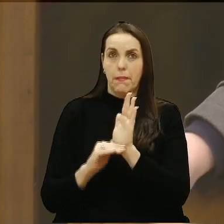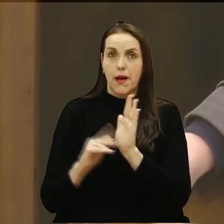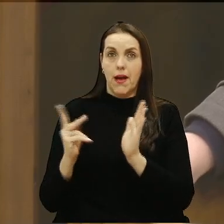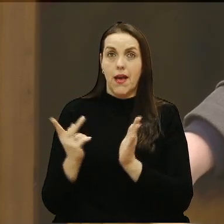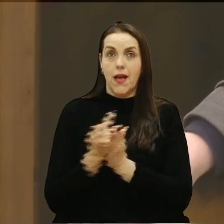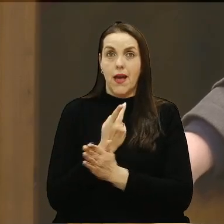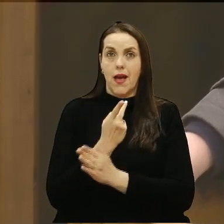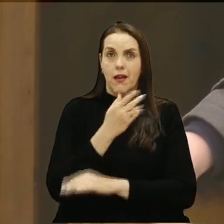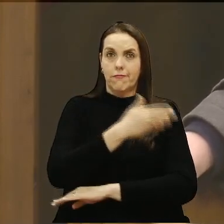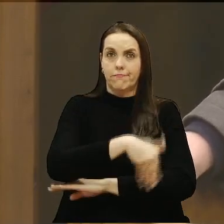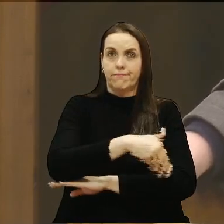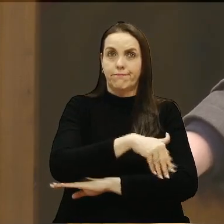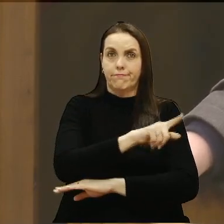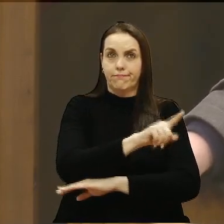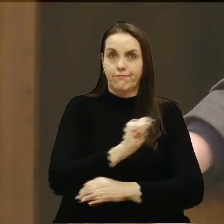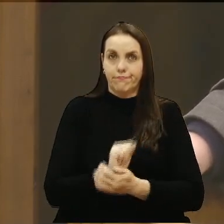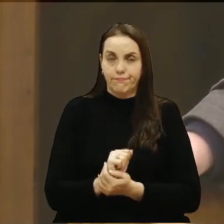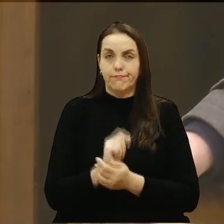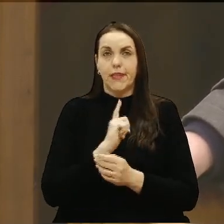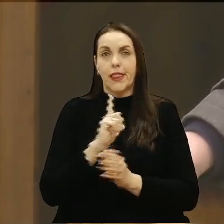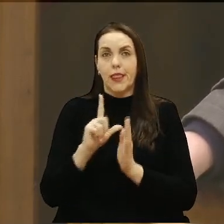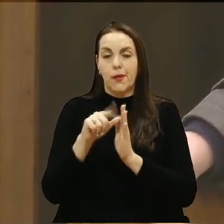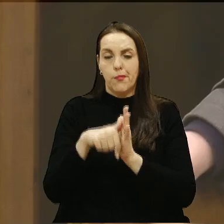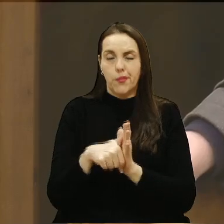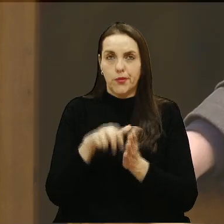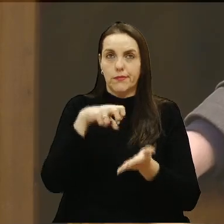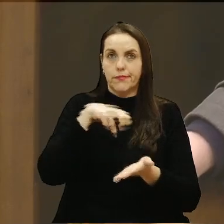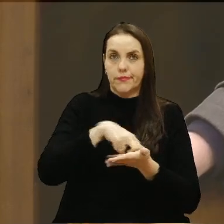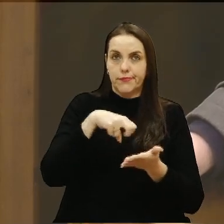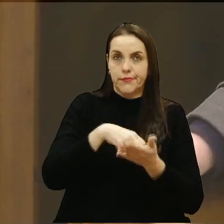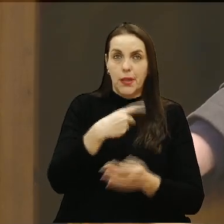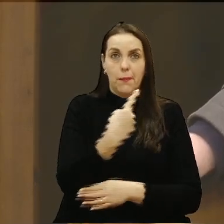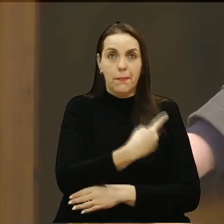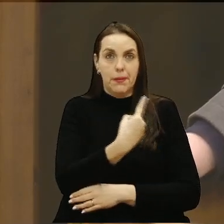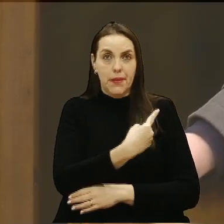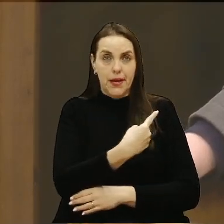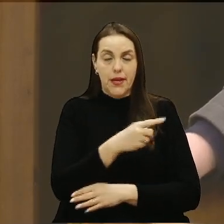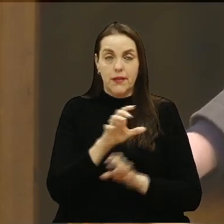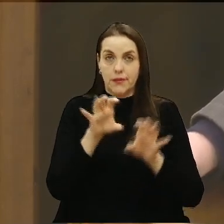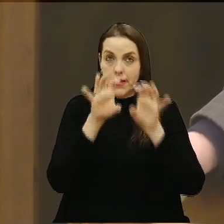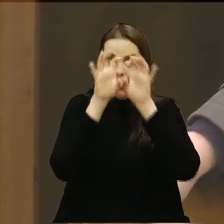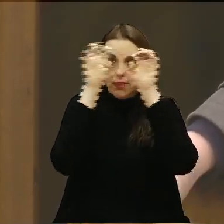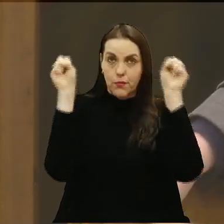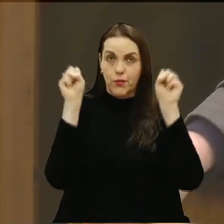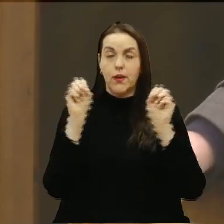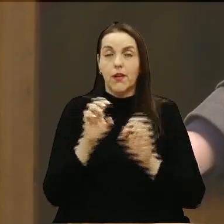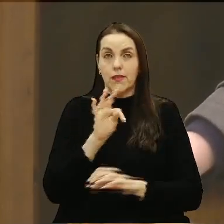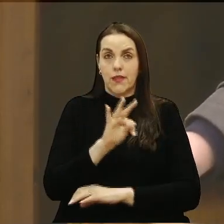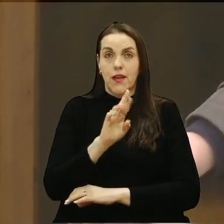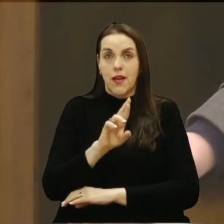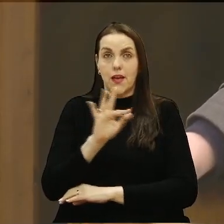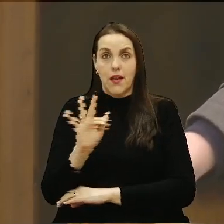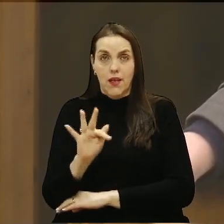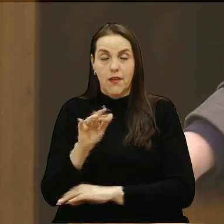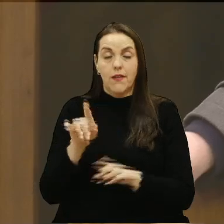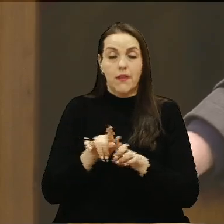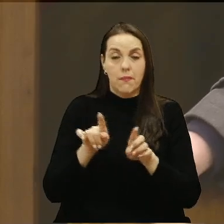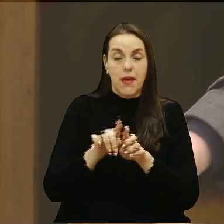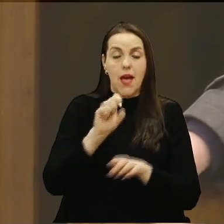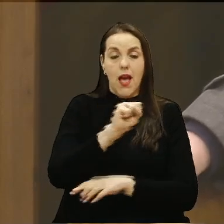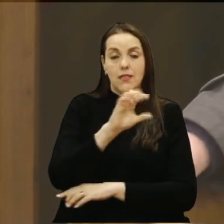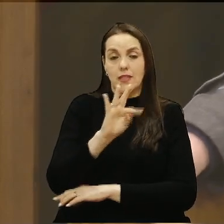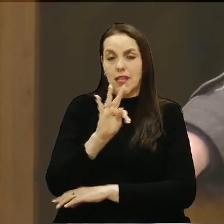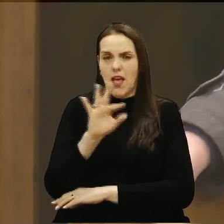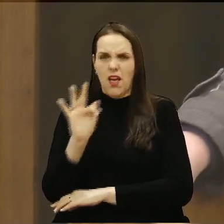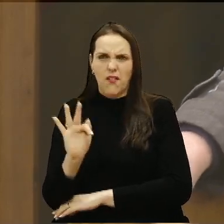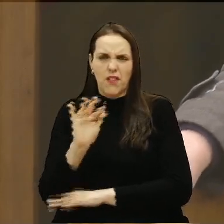CEP. Depois de ter sido condenado na primeira instância, ter sido levado ao Tribunal Regional Federal, ter ido ao STF, aí alguém disse assim,